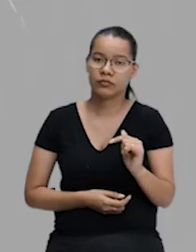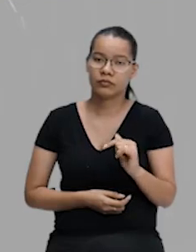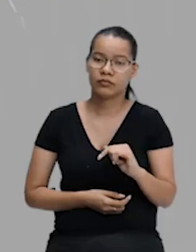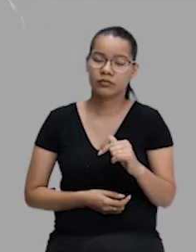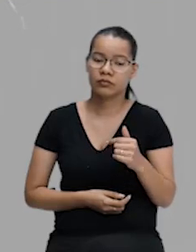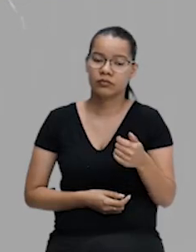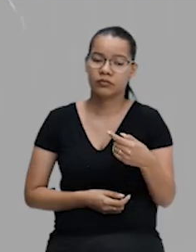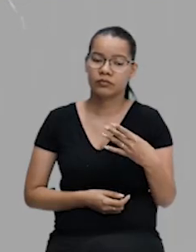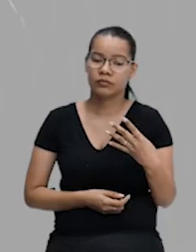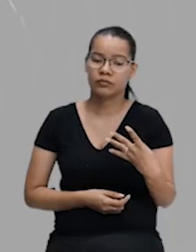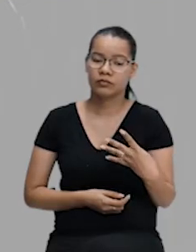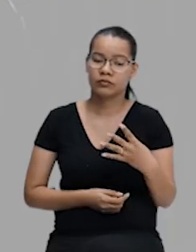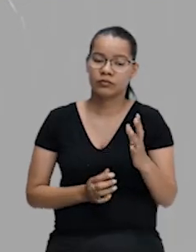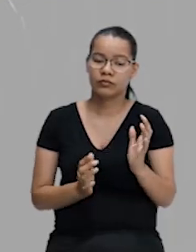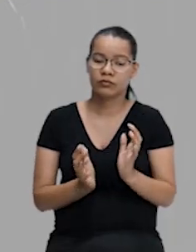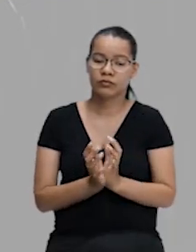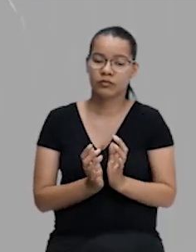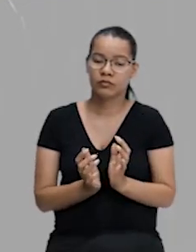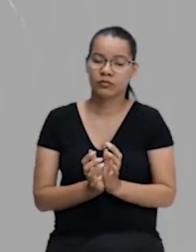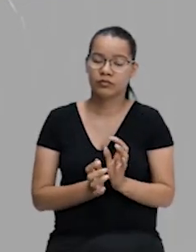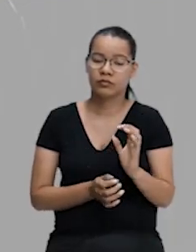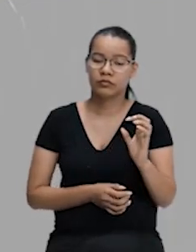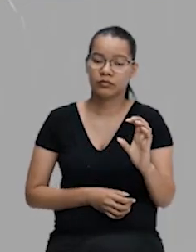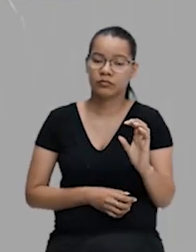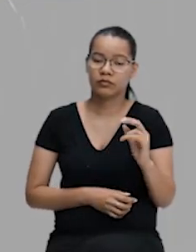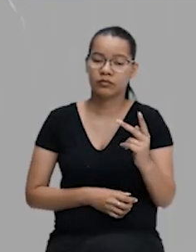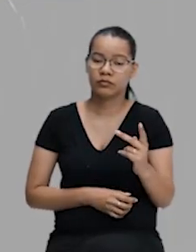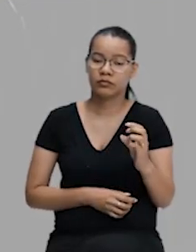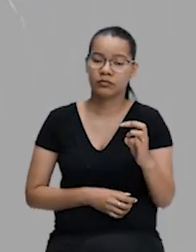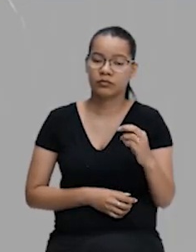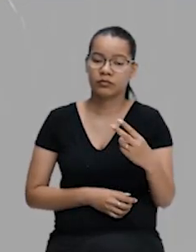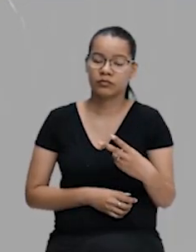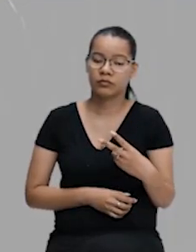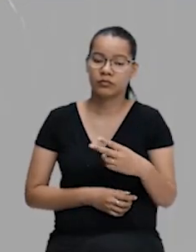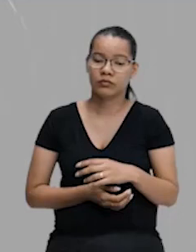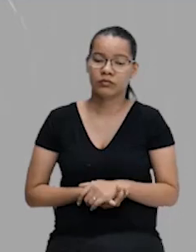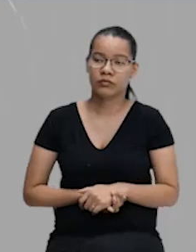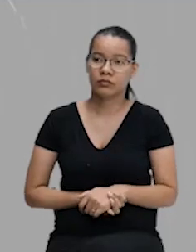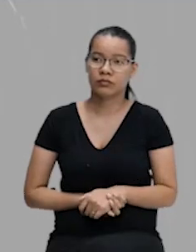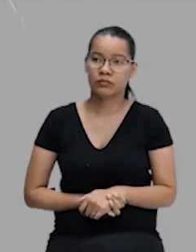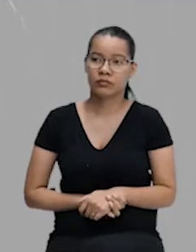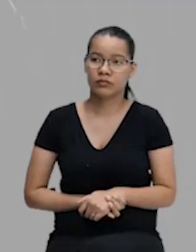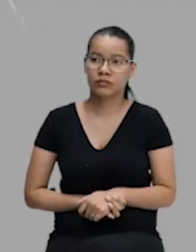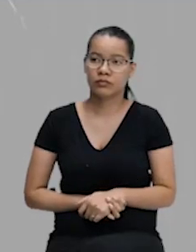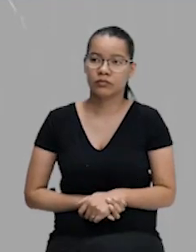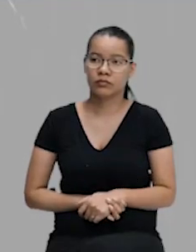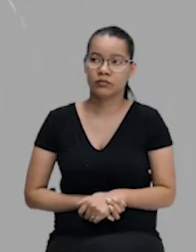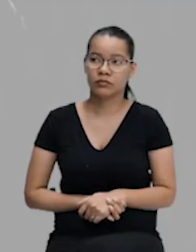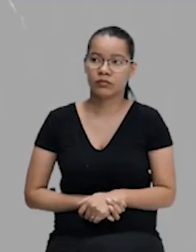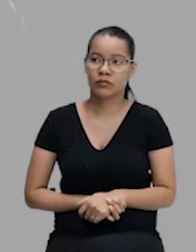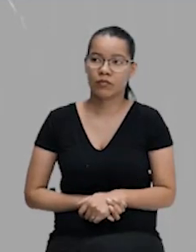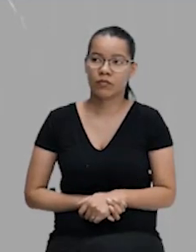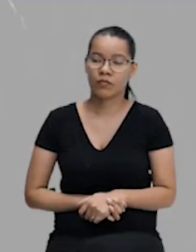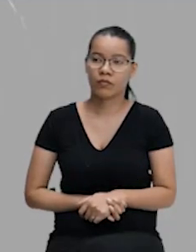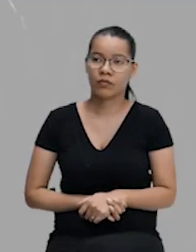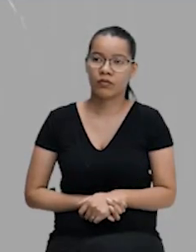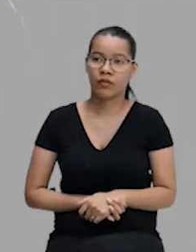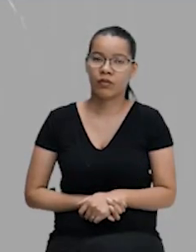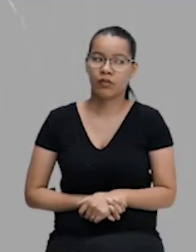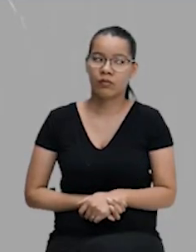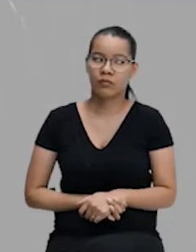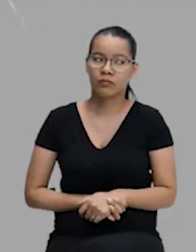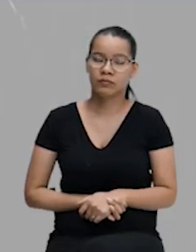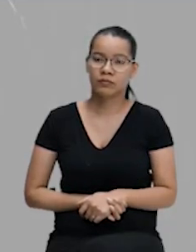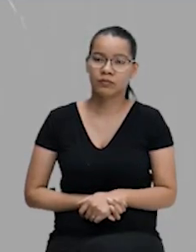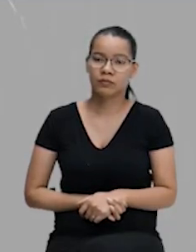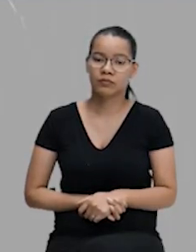14 grupos CH2. Então, são 14 carbonos mais esses dois, são 16 carbonos, certo?